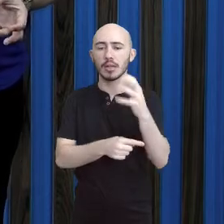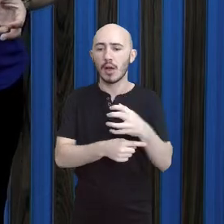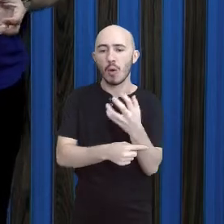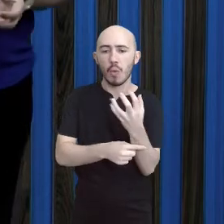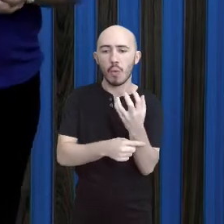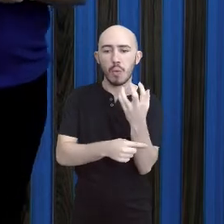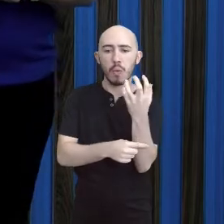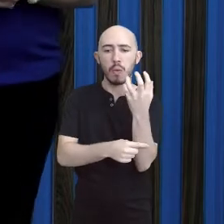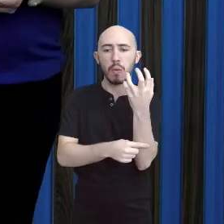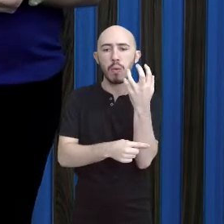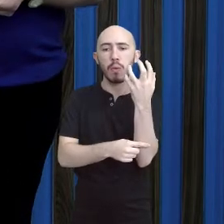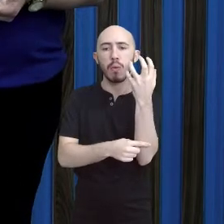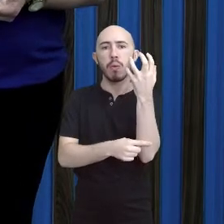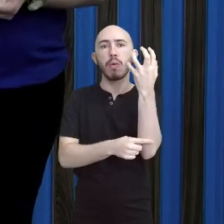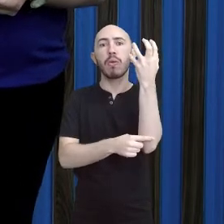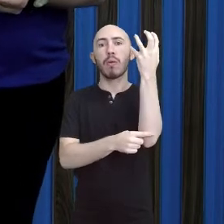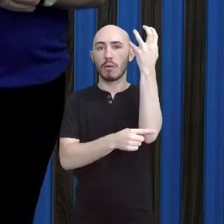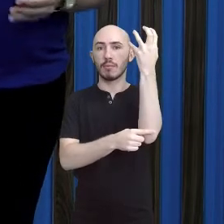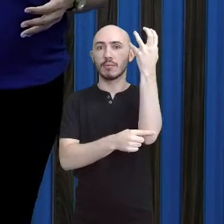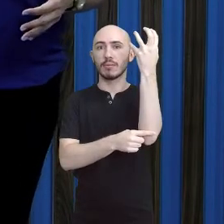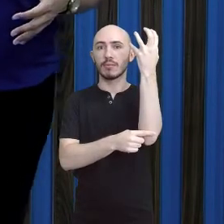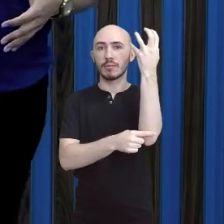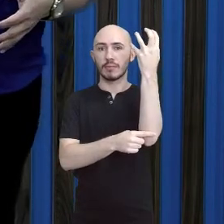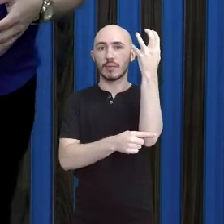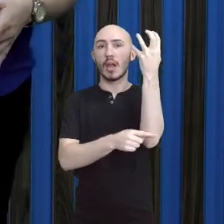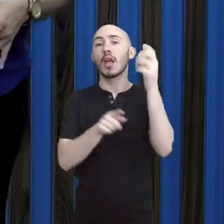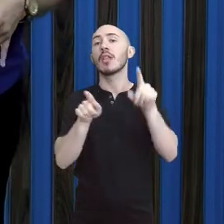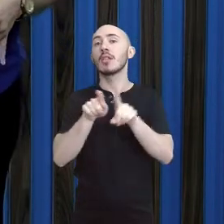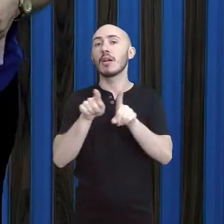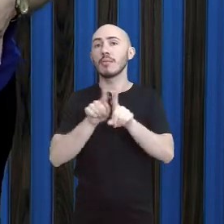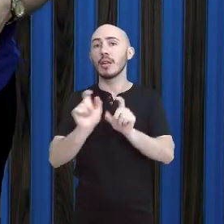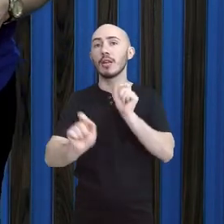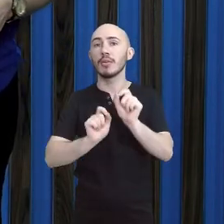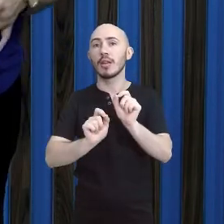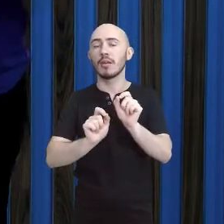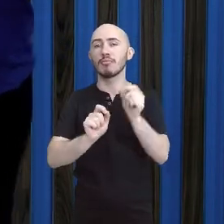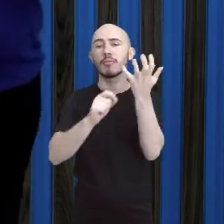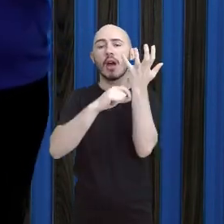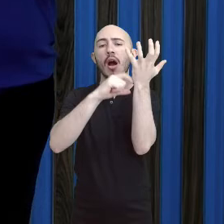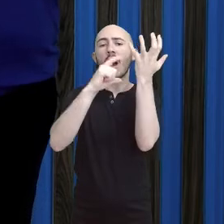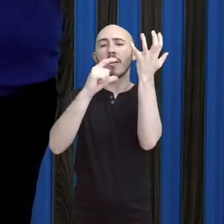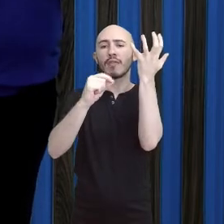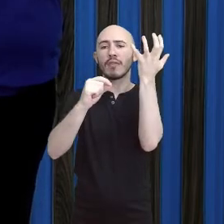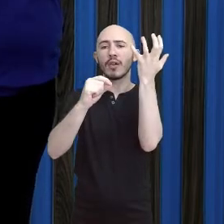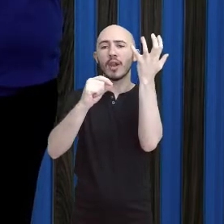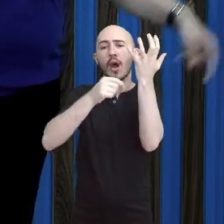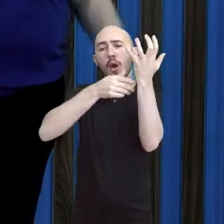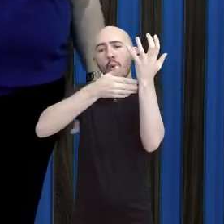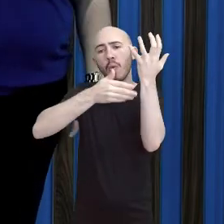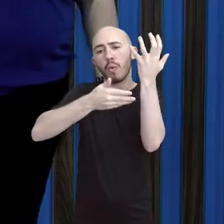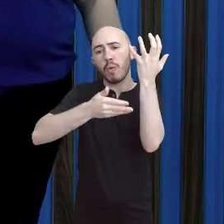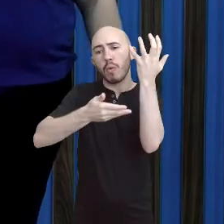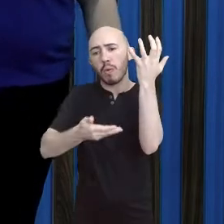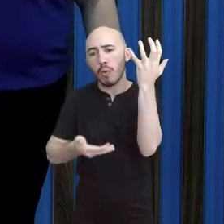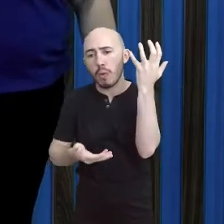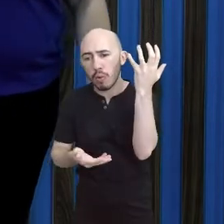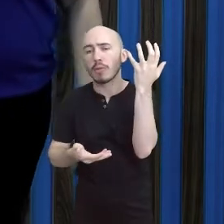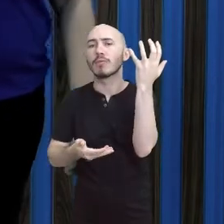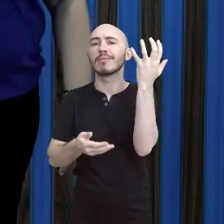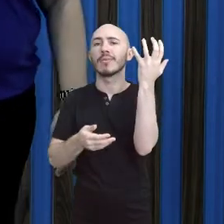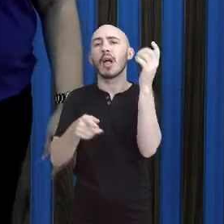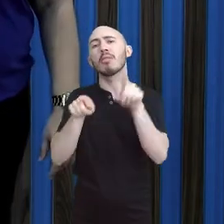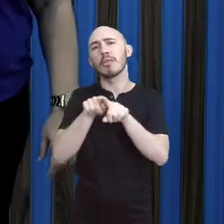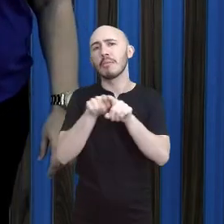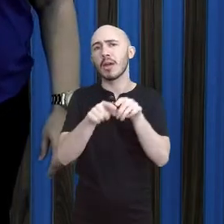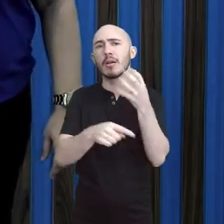desenvolvimento. A outra parte, o que é que acontece? Uma folha vai cair, um galho vai cair, às vezes a